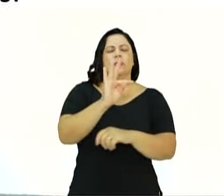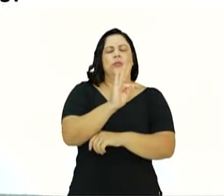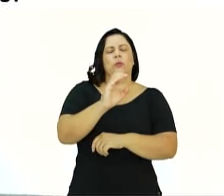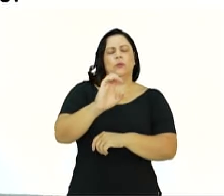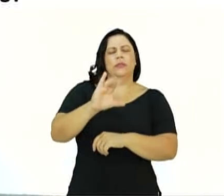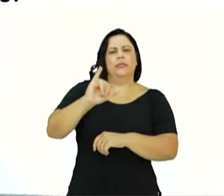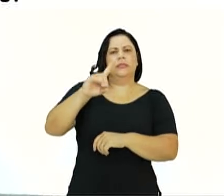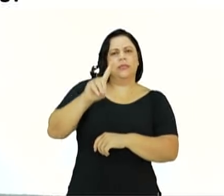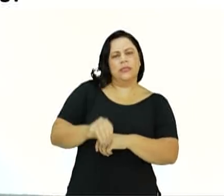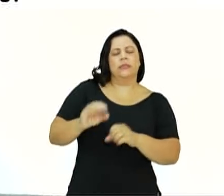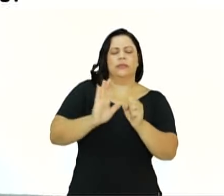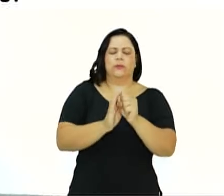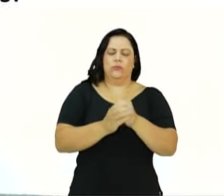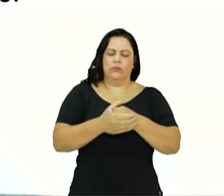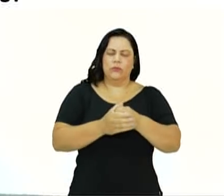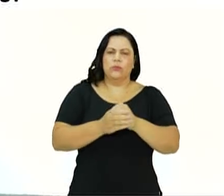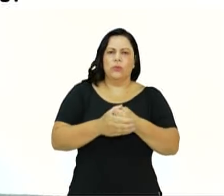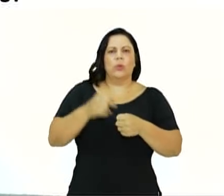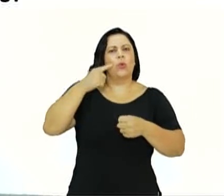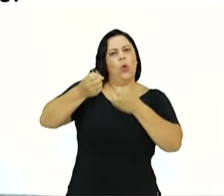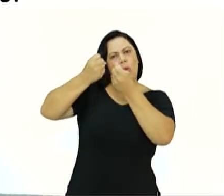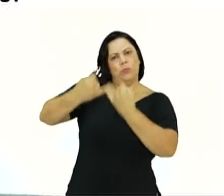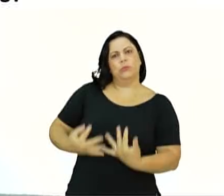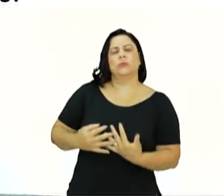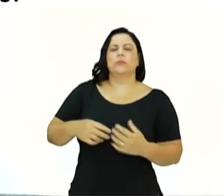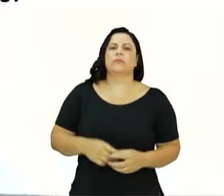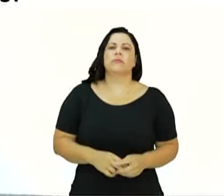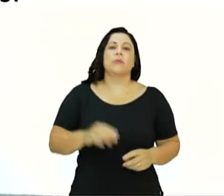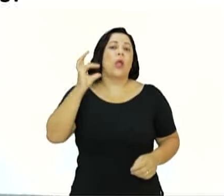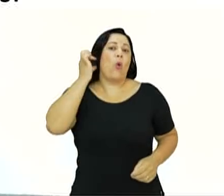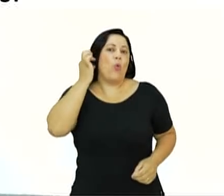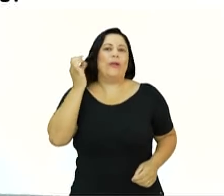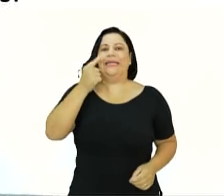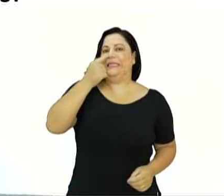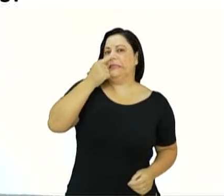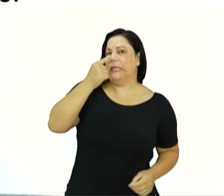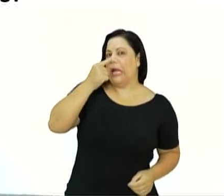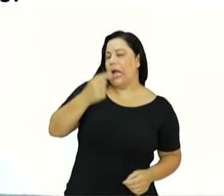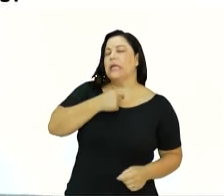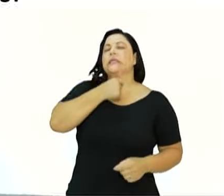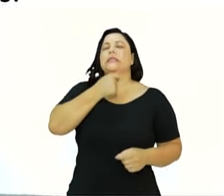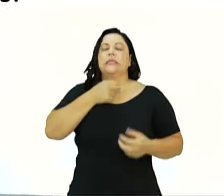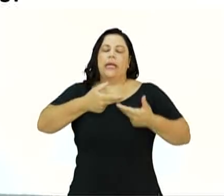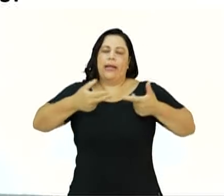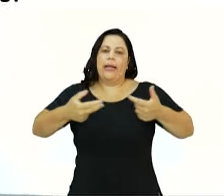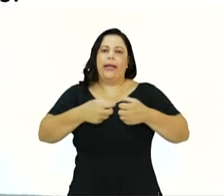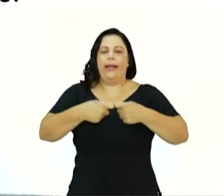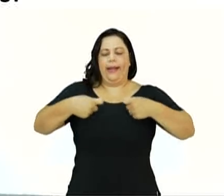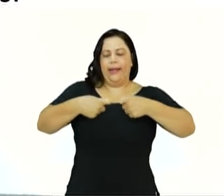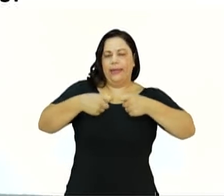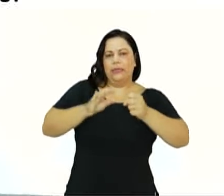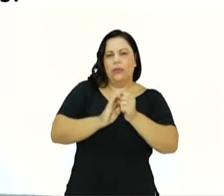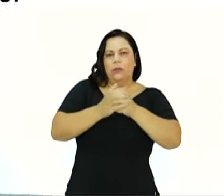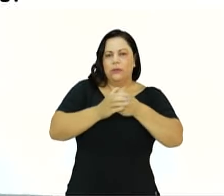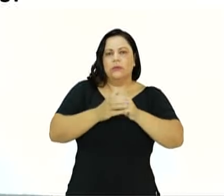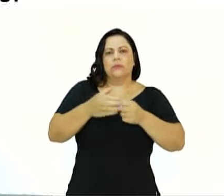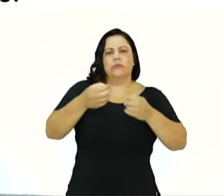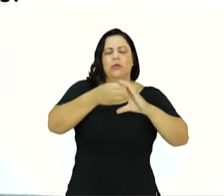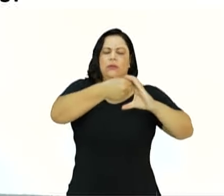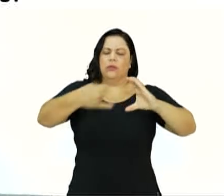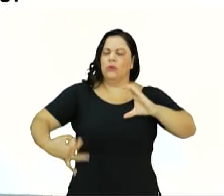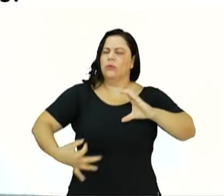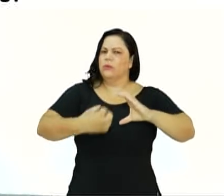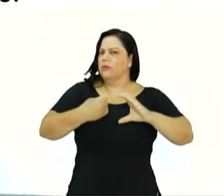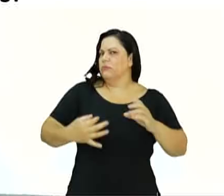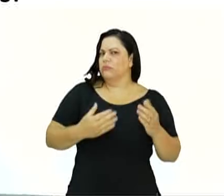nós falamos, na orelha, nariz, traqueia, articulações e possui algumas características que são comuns aos